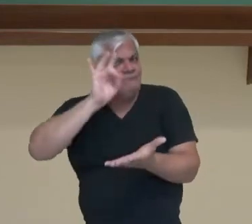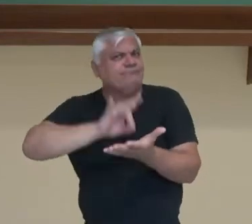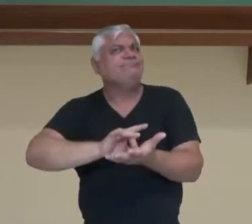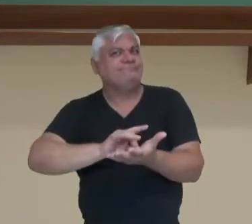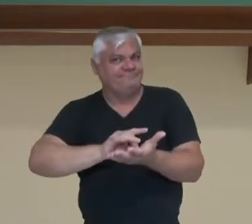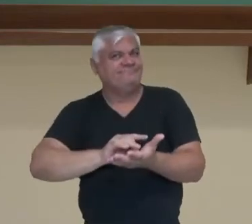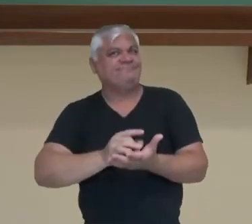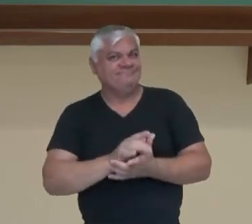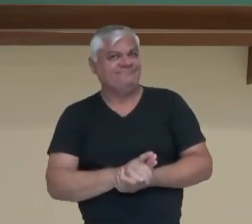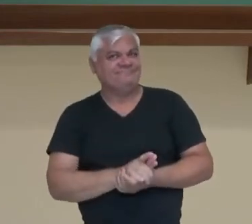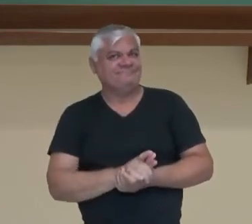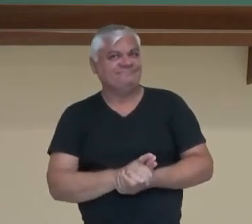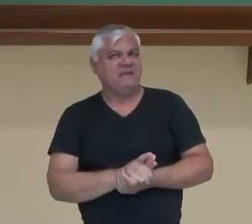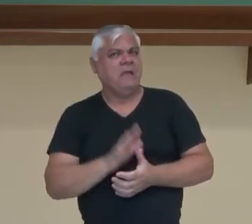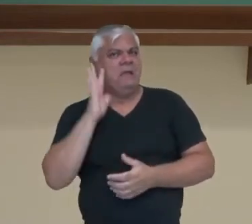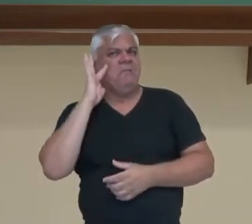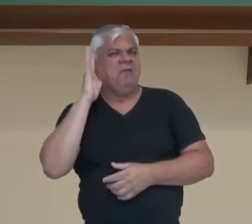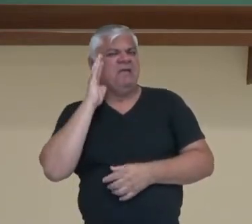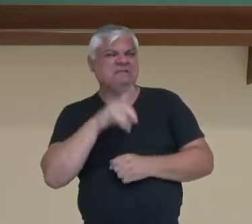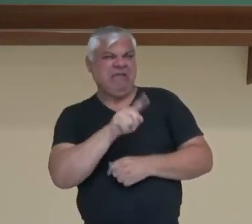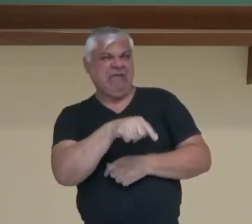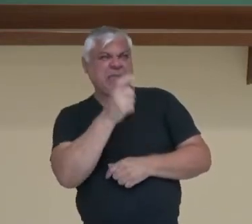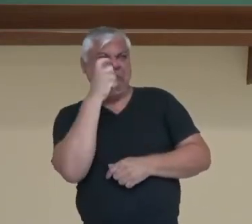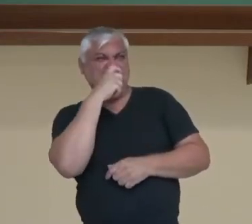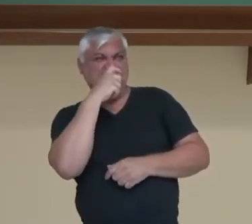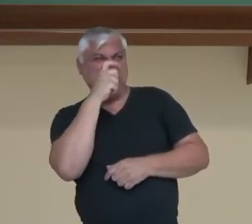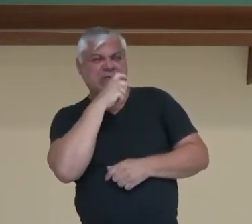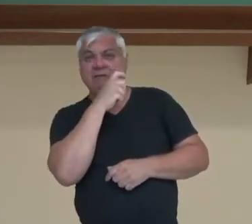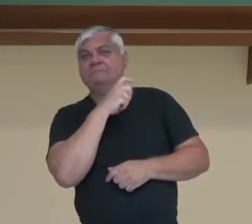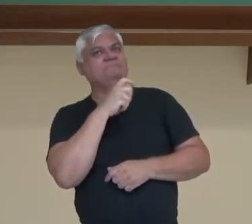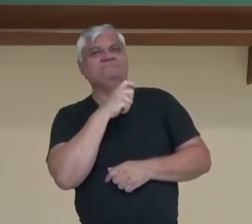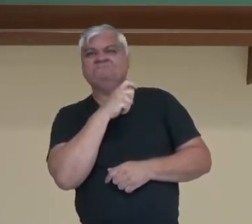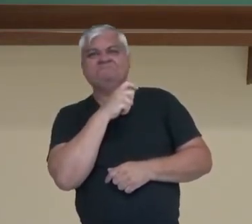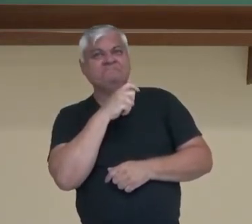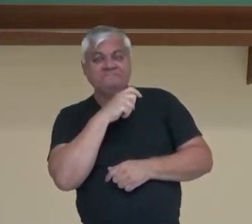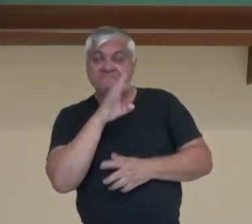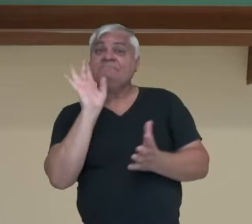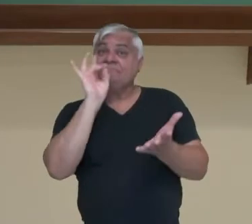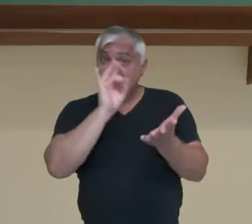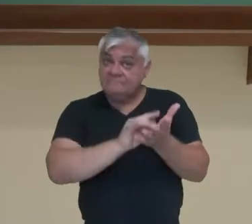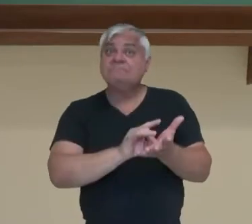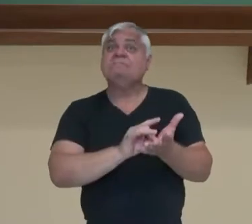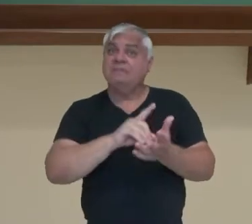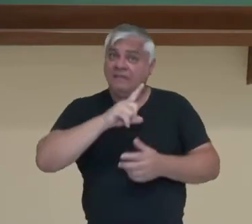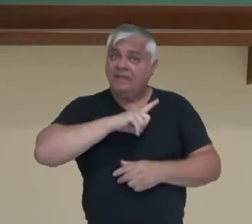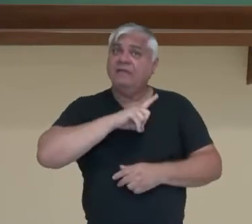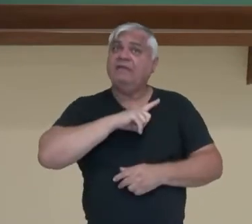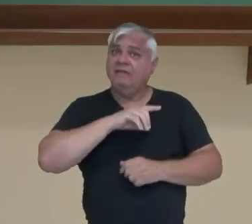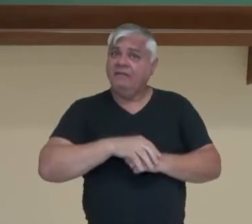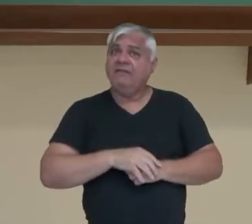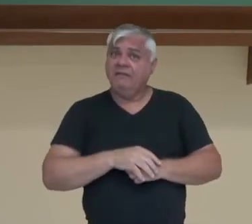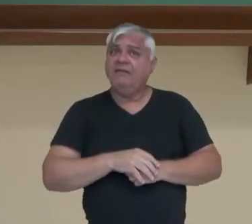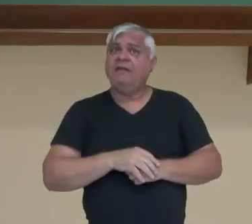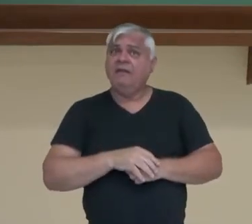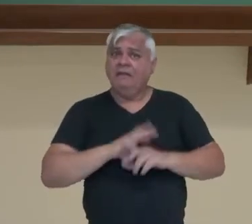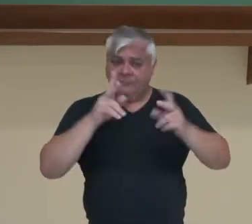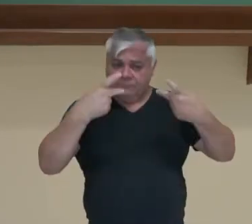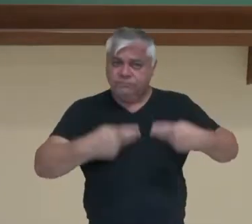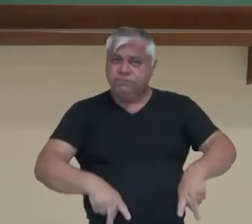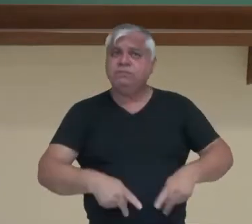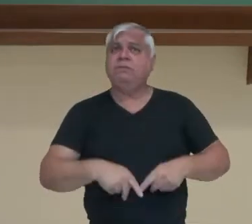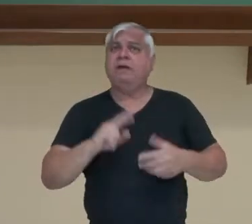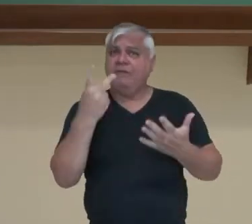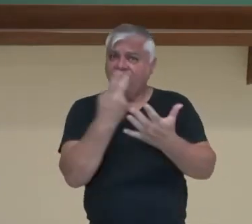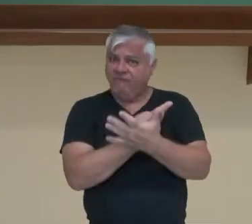aconteceu. Então não pensem que mito é uma coisa que não tem nenhuma ligação com o nosso mundo terráqueo, não. Pelo contrário, os